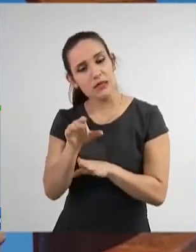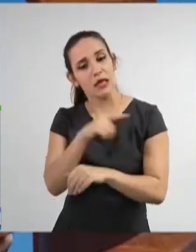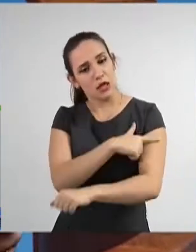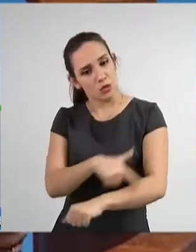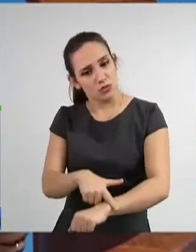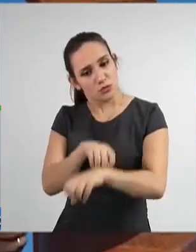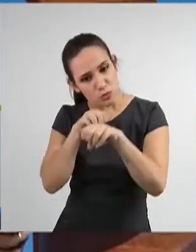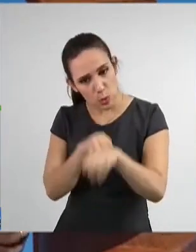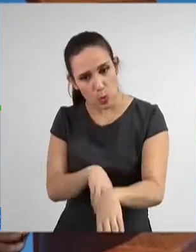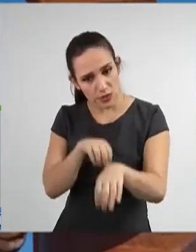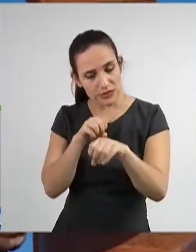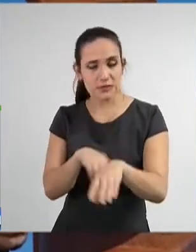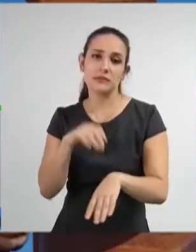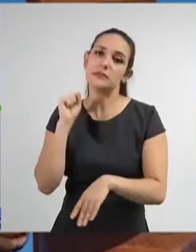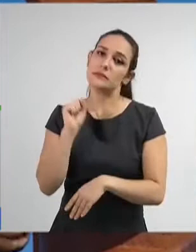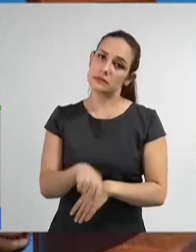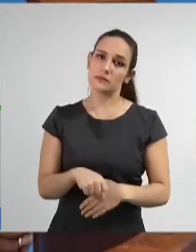alguma,